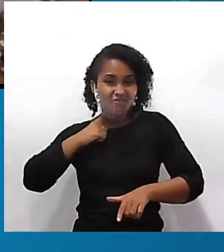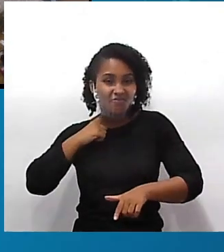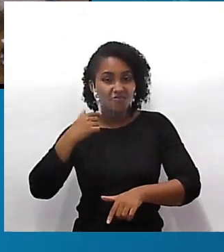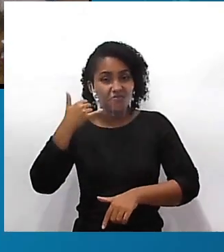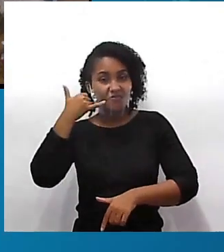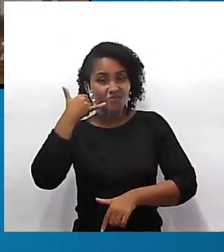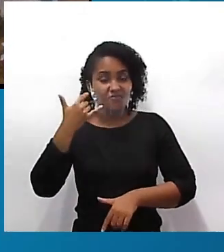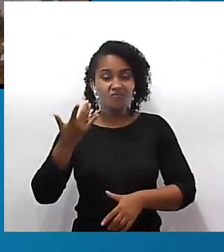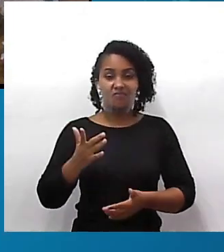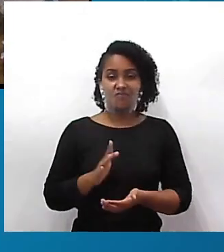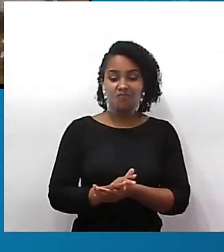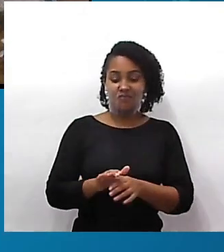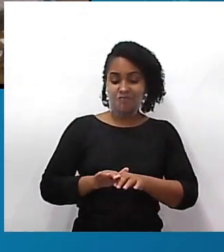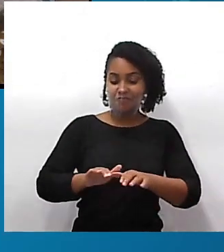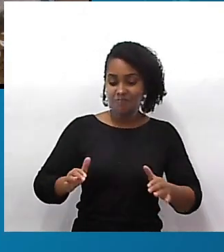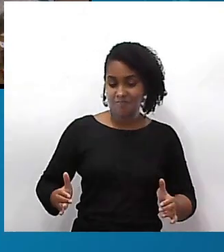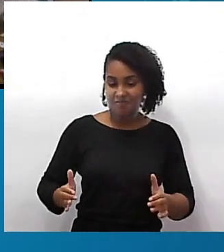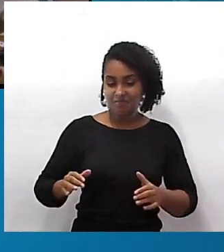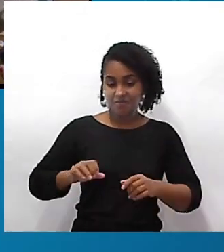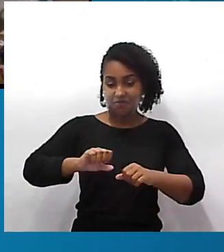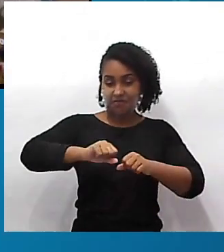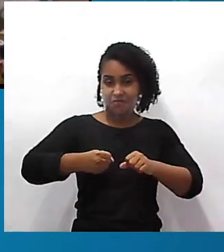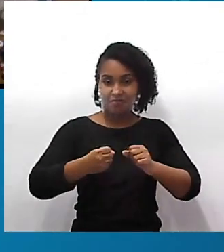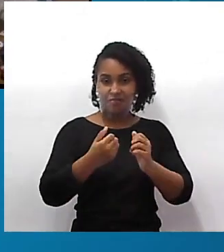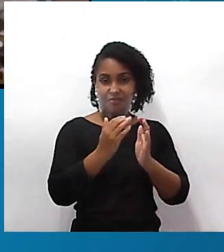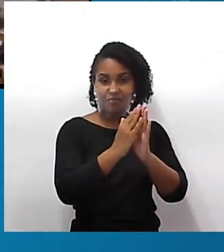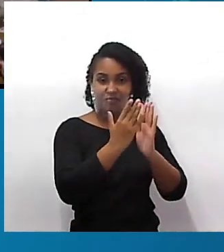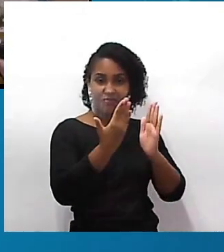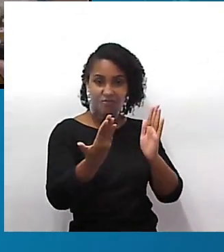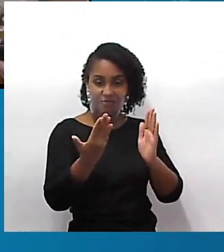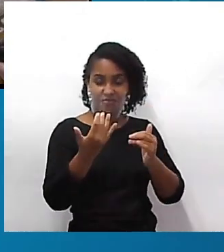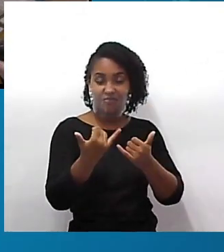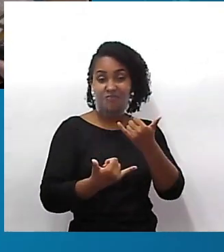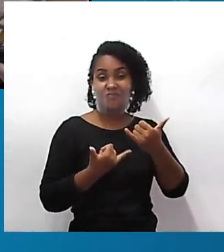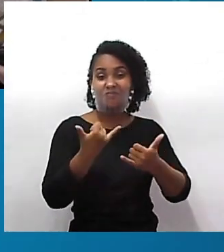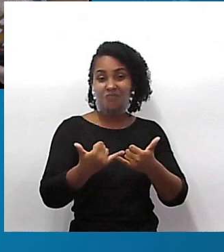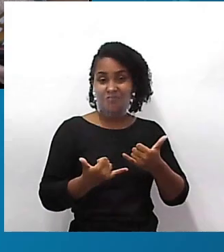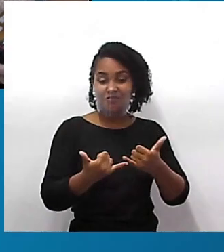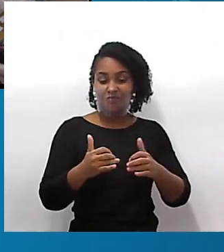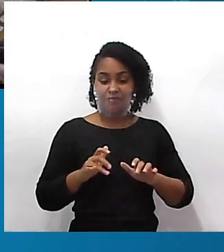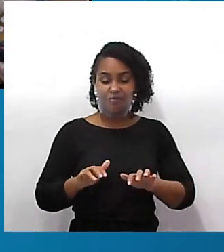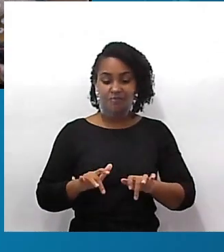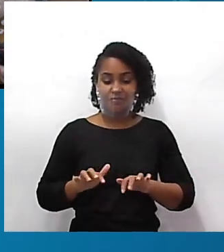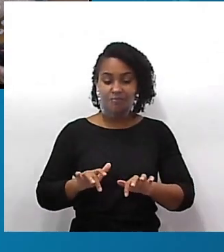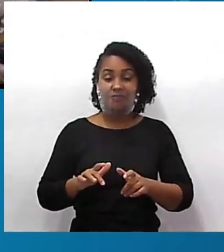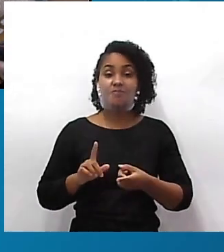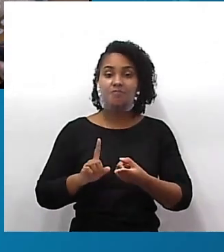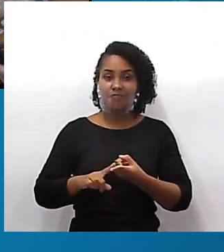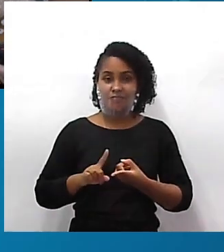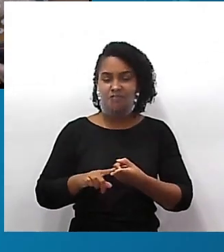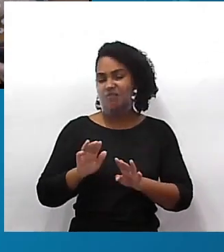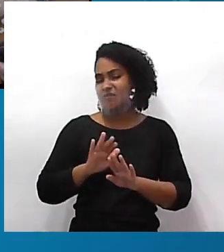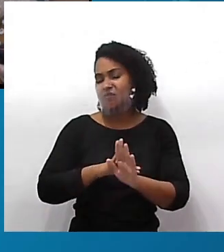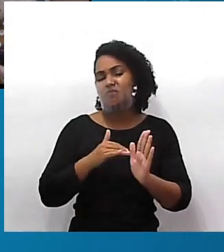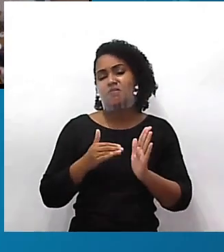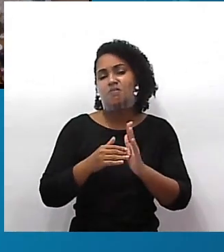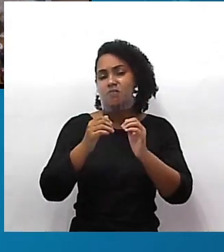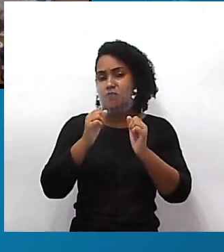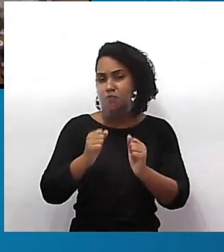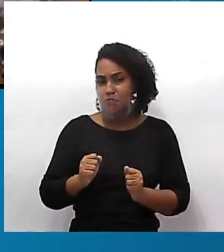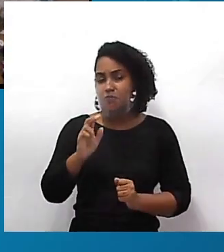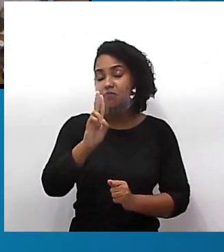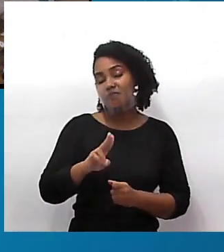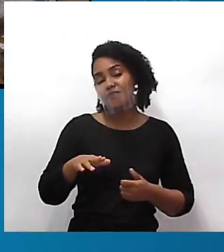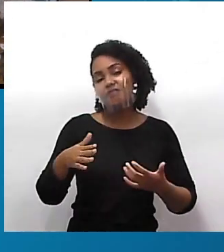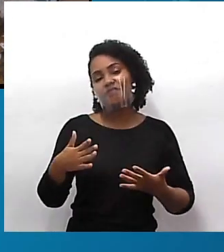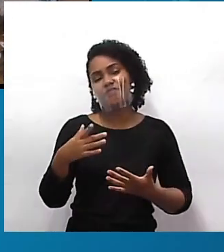celulares, mesas, maçanetas, brinquedos e teclados de computadores. Tudo isso pode ser contaminado.